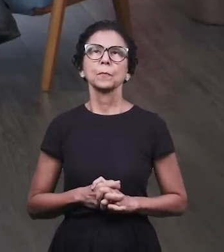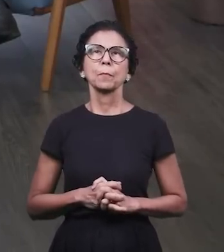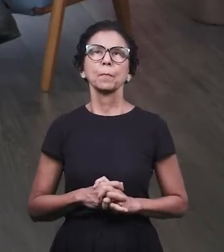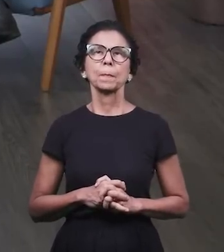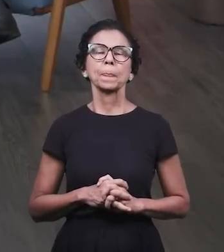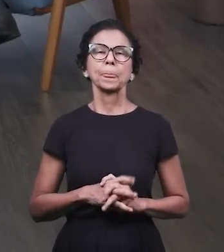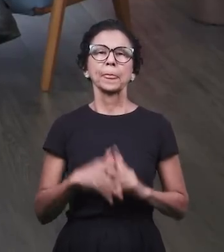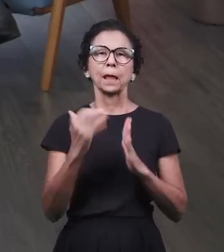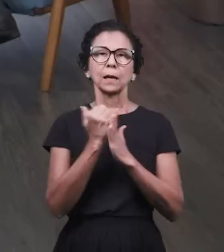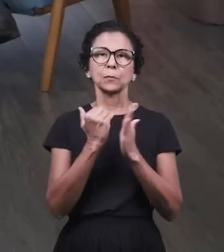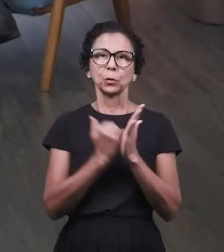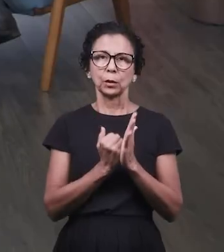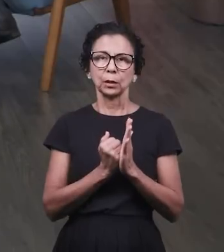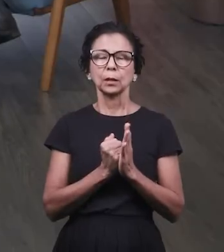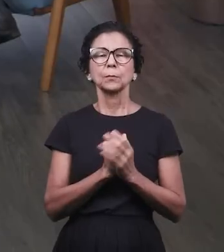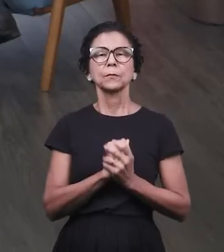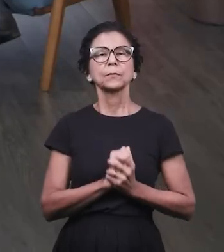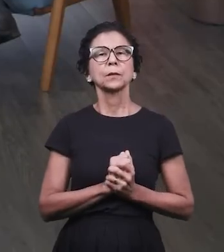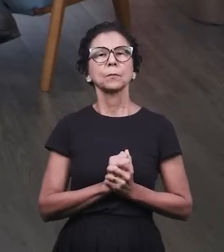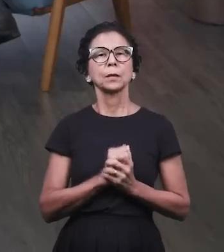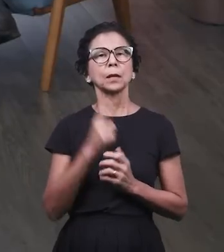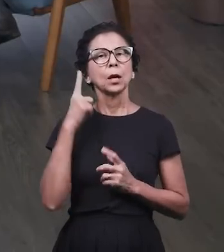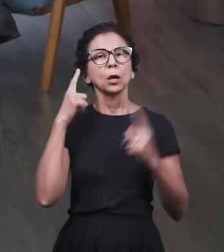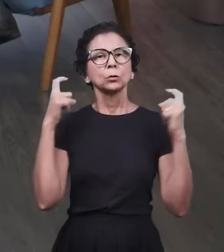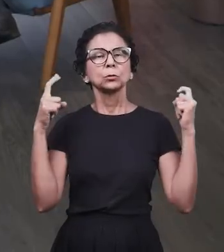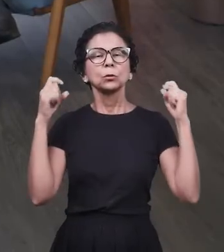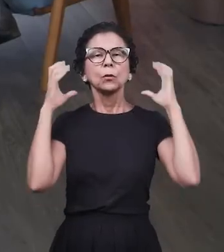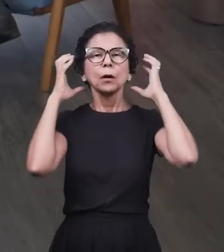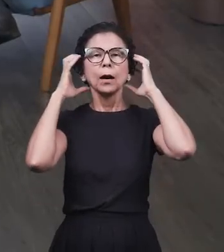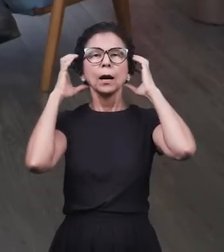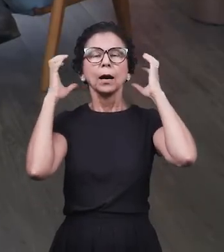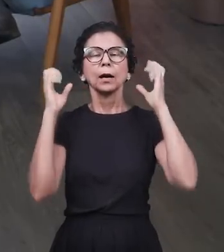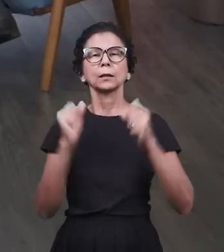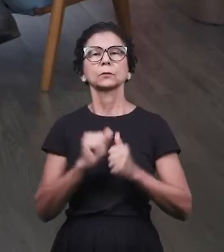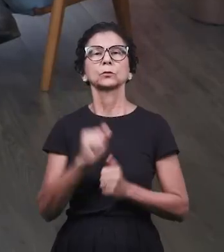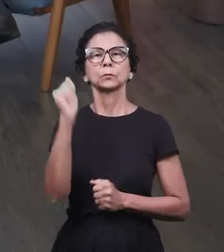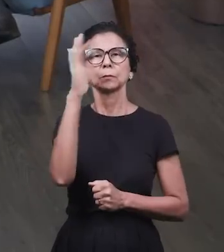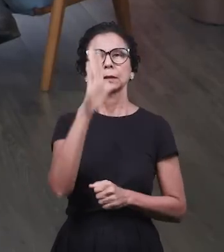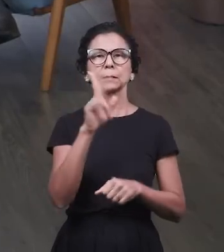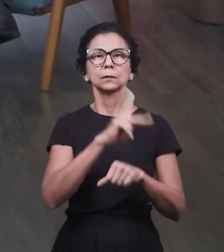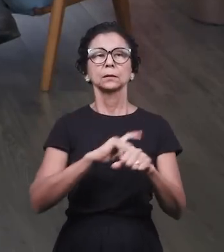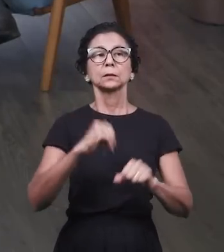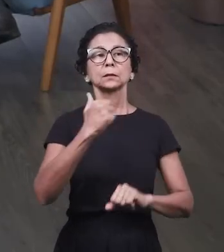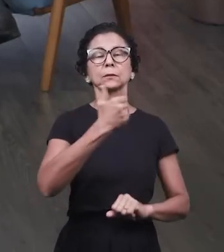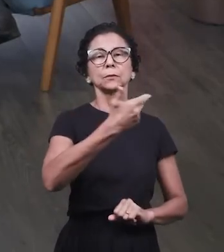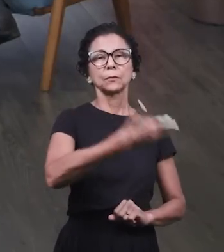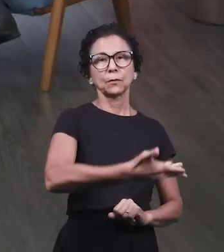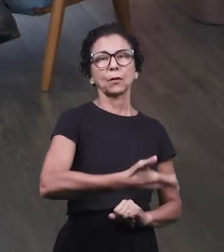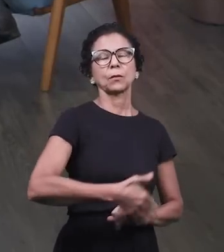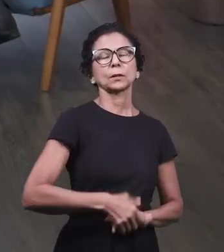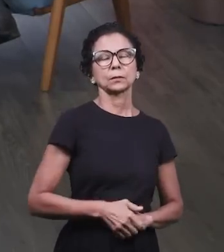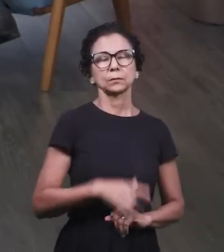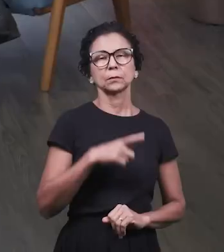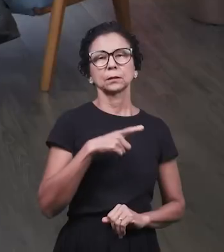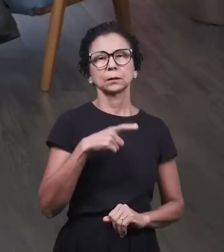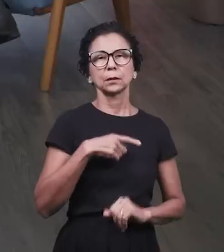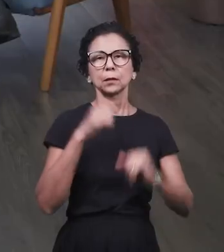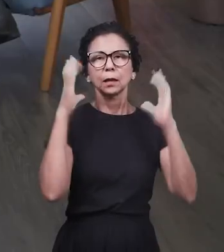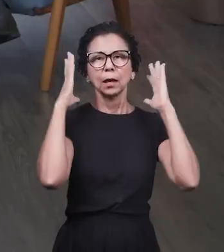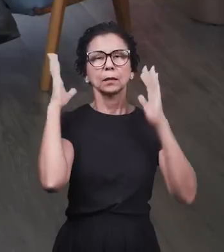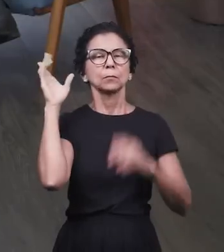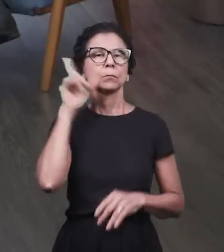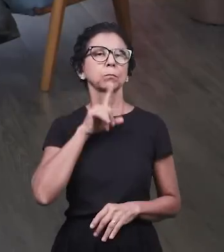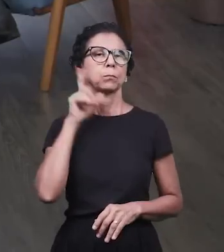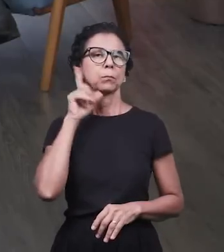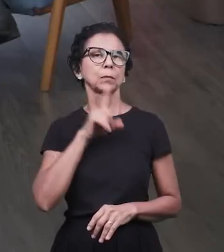ele também vai pela rádio, o áudio dele vai por algumas rádios no Brasil e no exterior. Nós temos uma rádio nos Estados